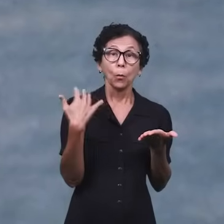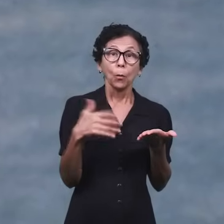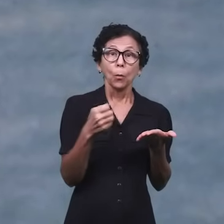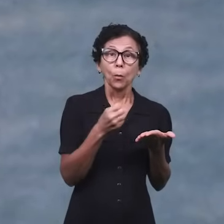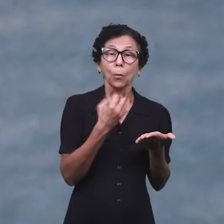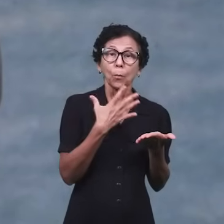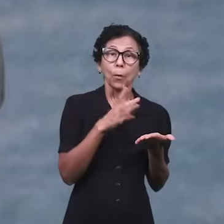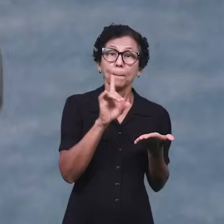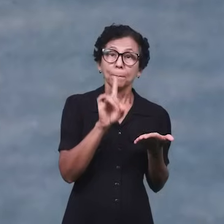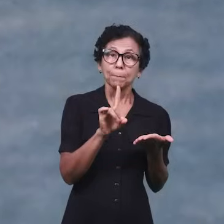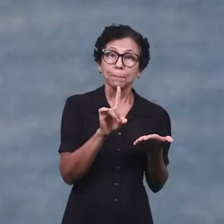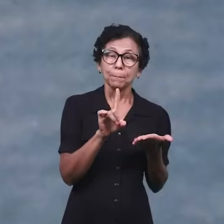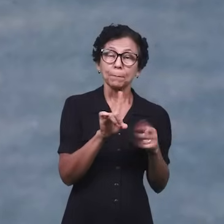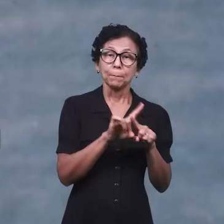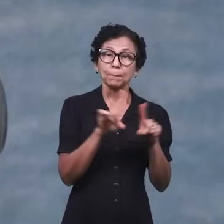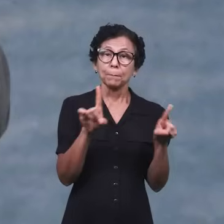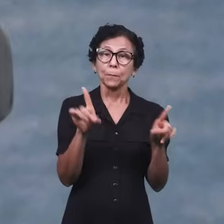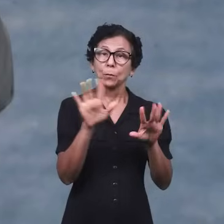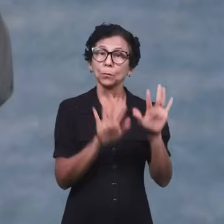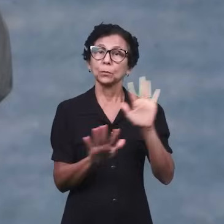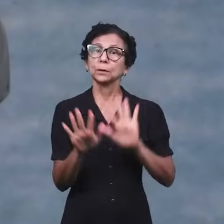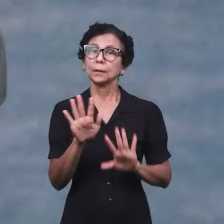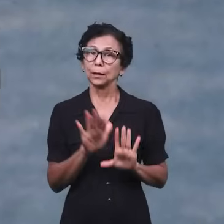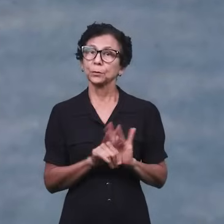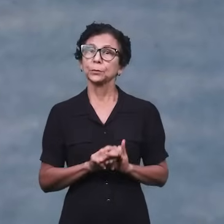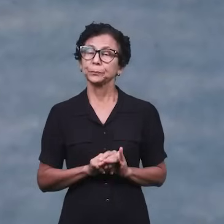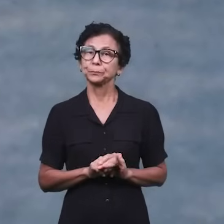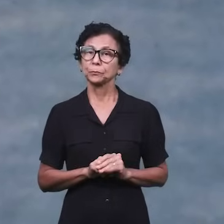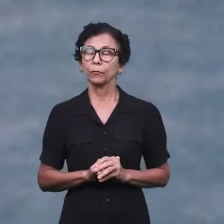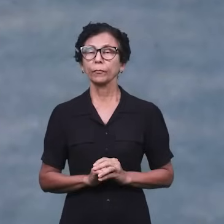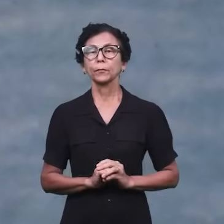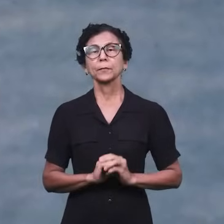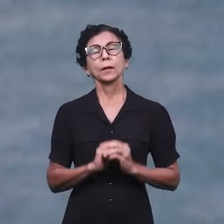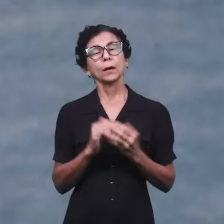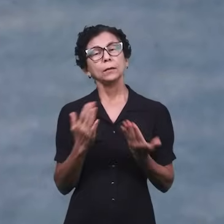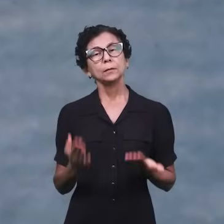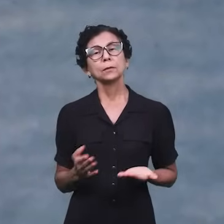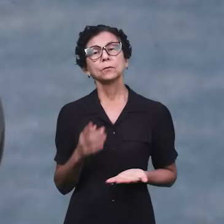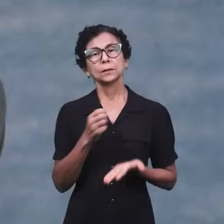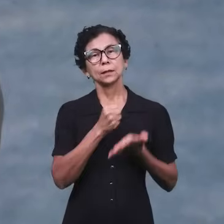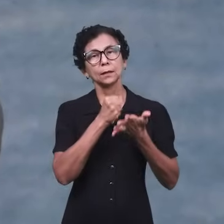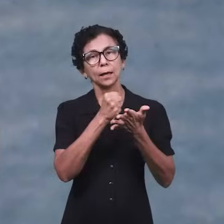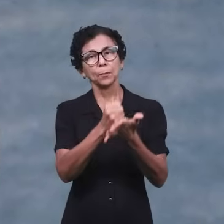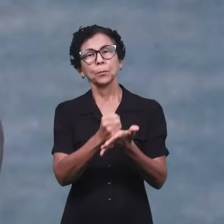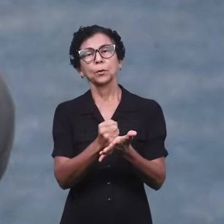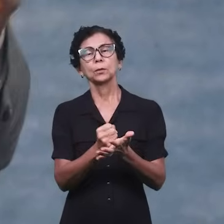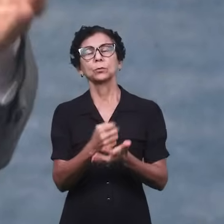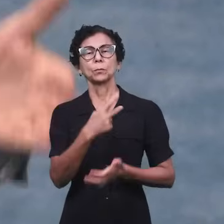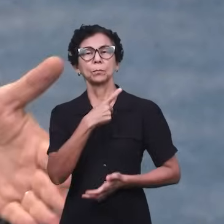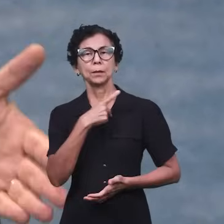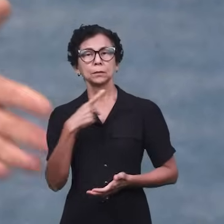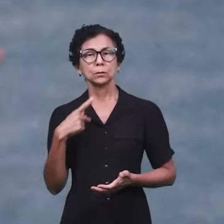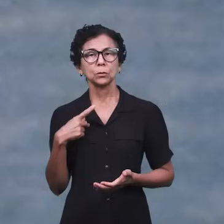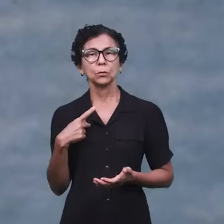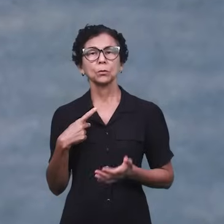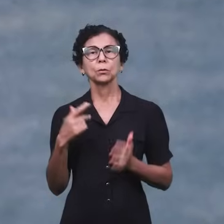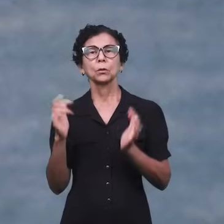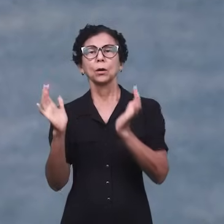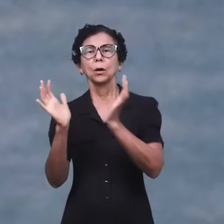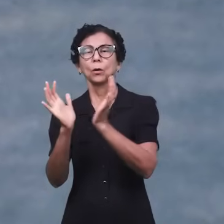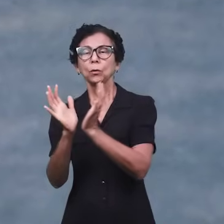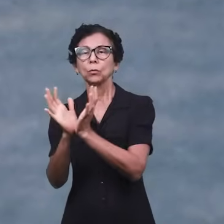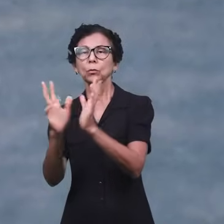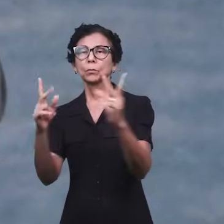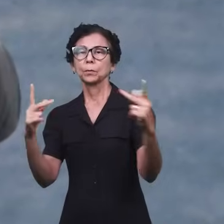por isso você tem o seu pastor Você tem o presbitério sempre à disposição para orientar